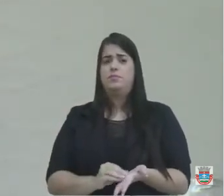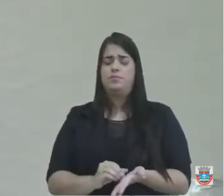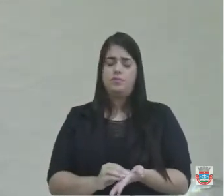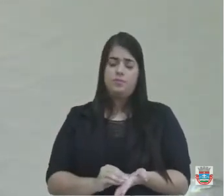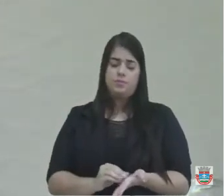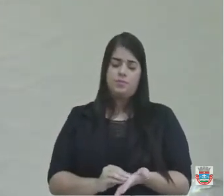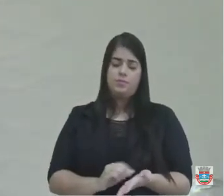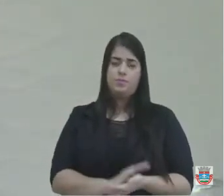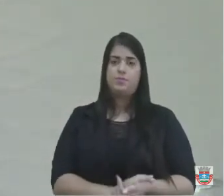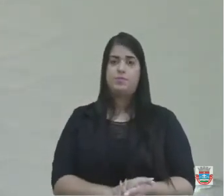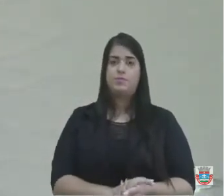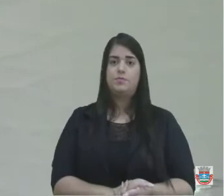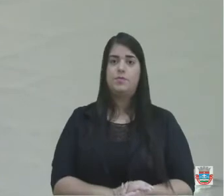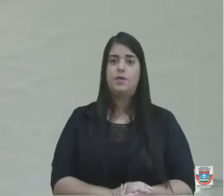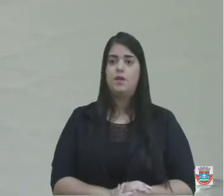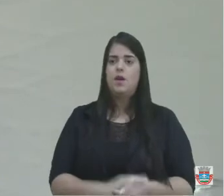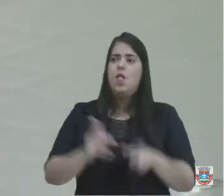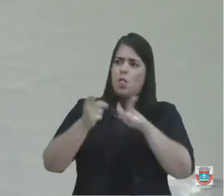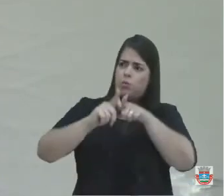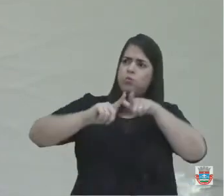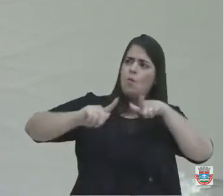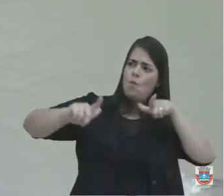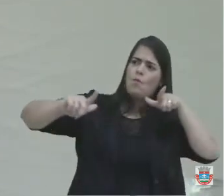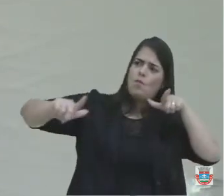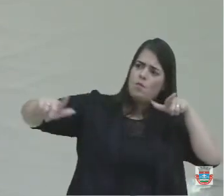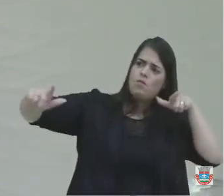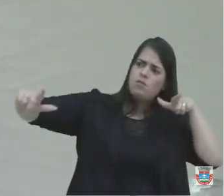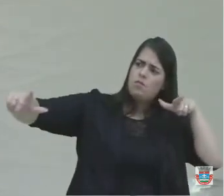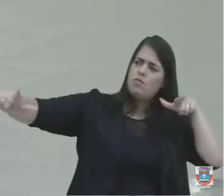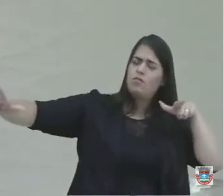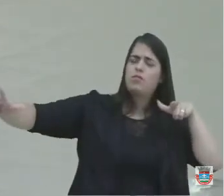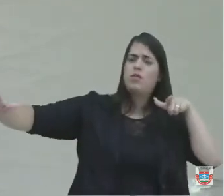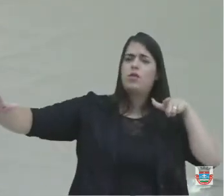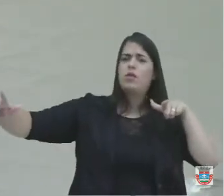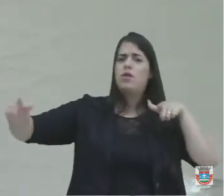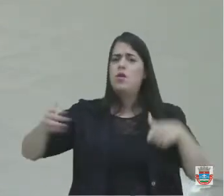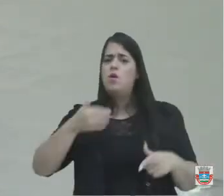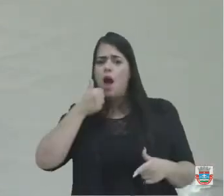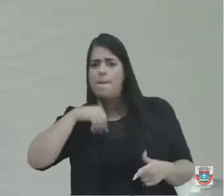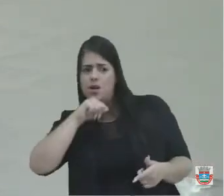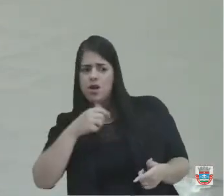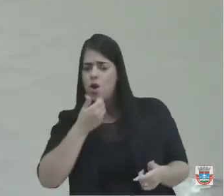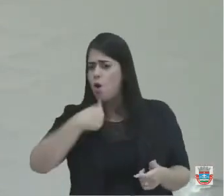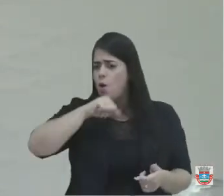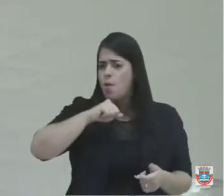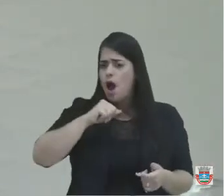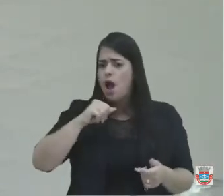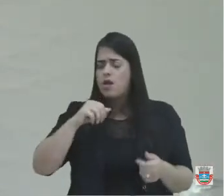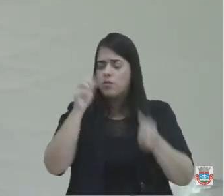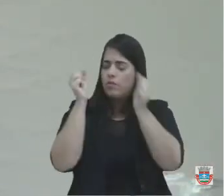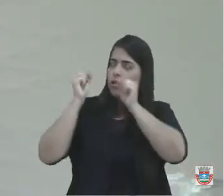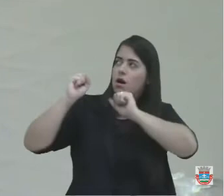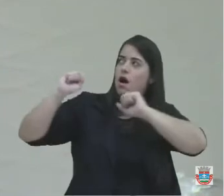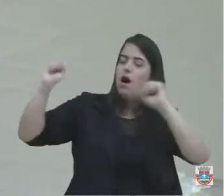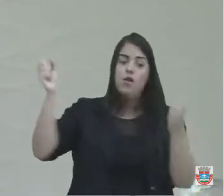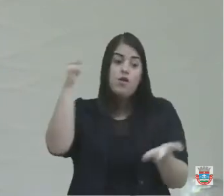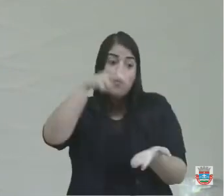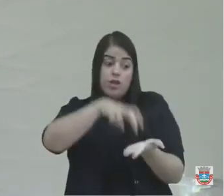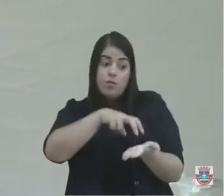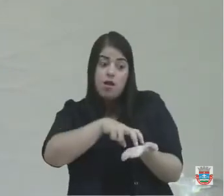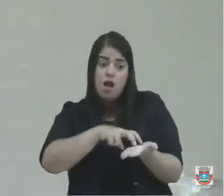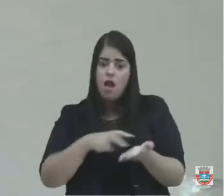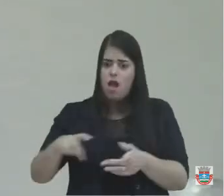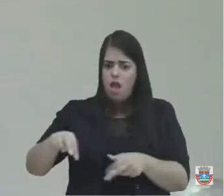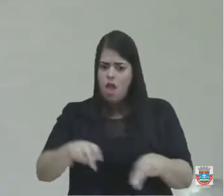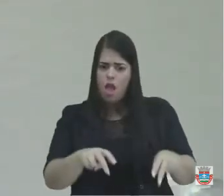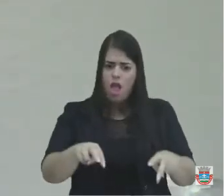aquela distância que os pais saíram de na parte da manhã cedinho de pés para queimada